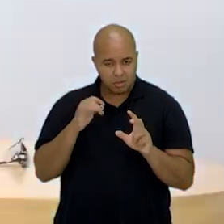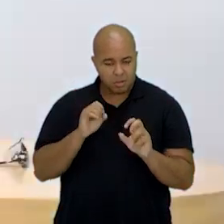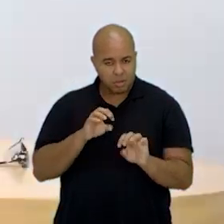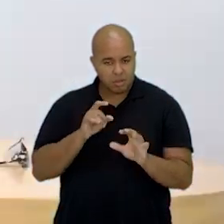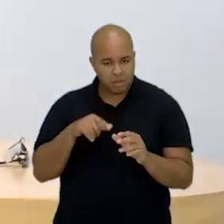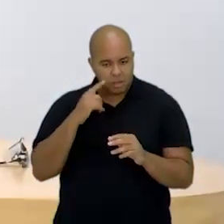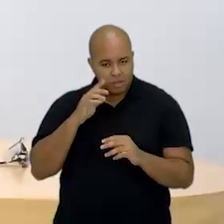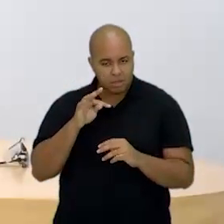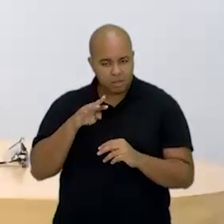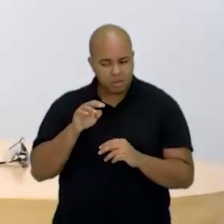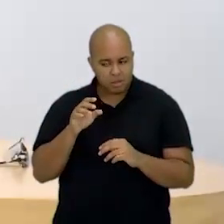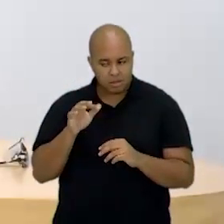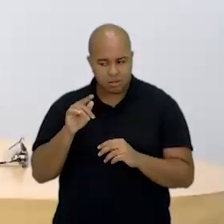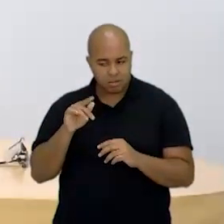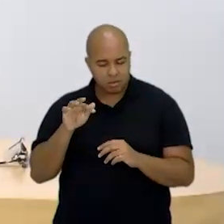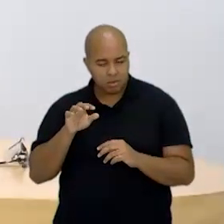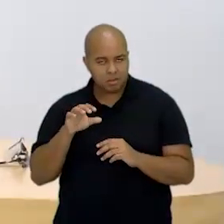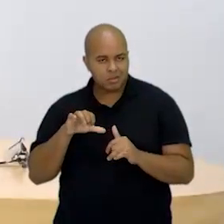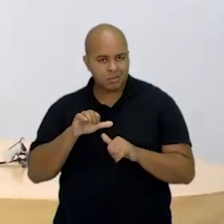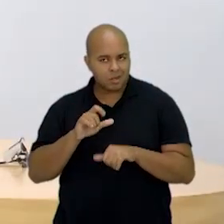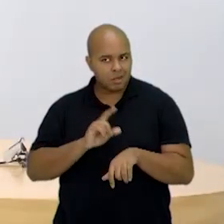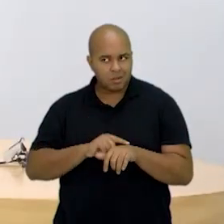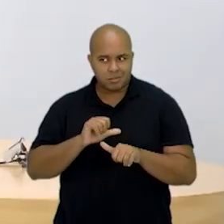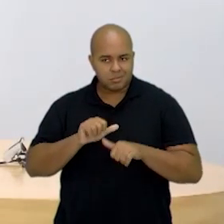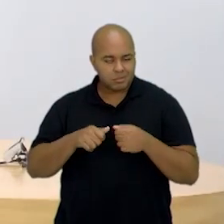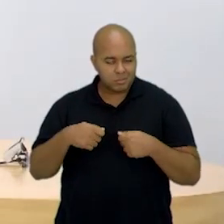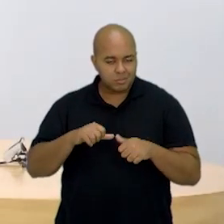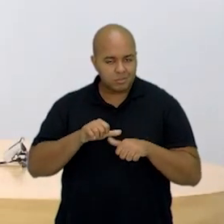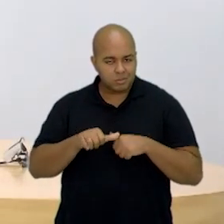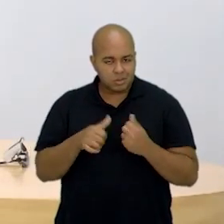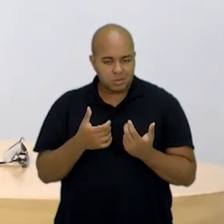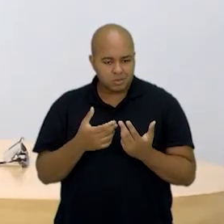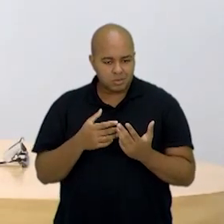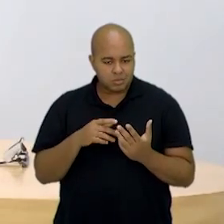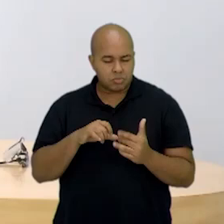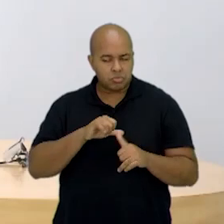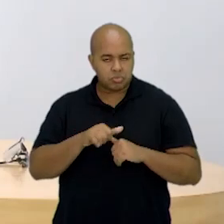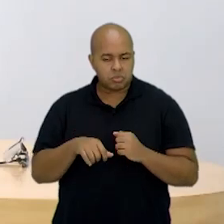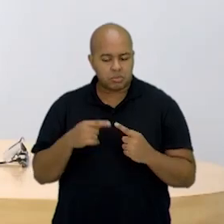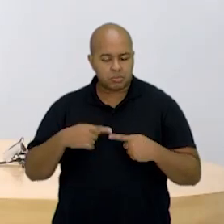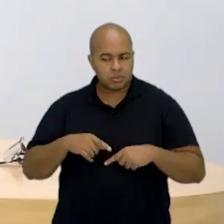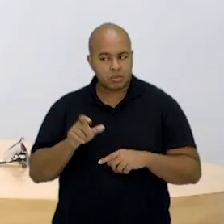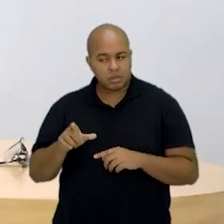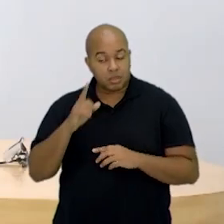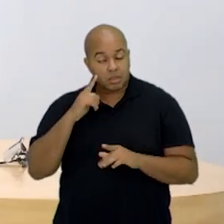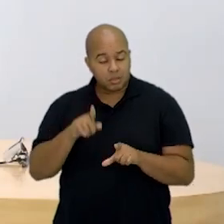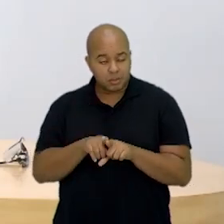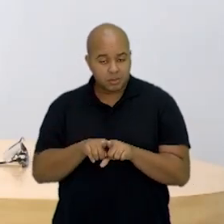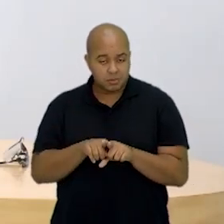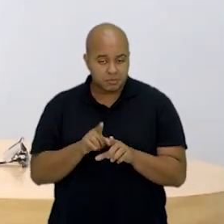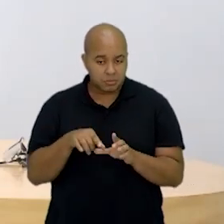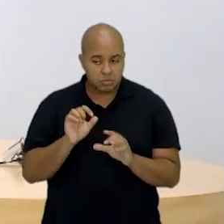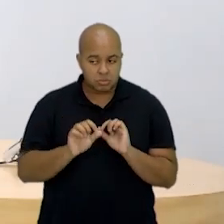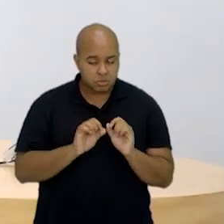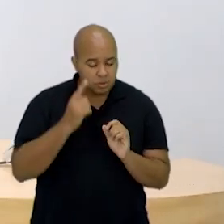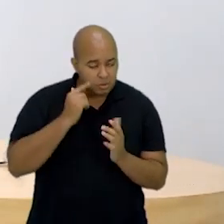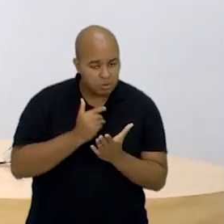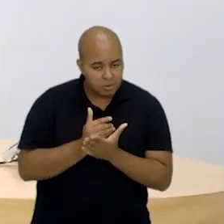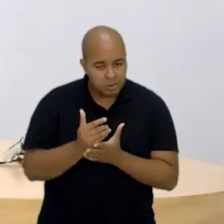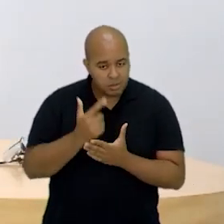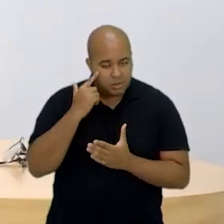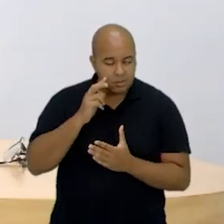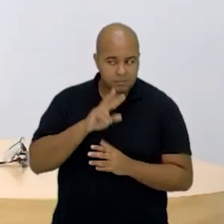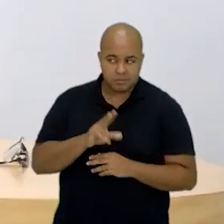é tá indo fora Change é hora de mudança então mudança nesse sentido também né O que a gente vai começar